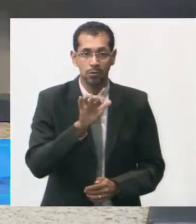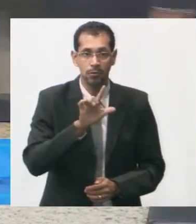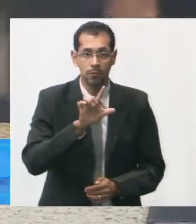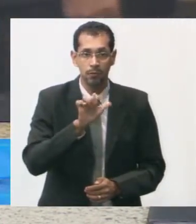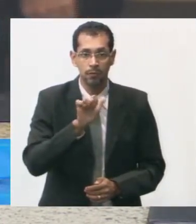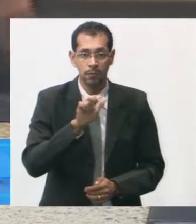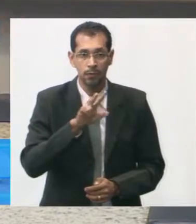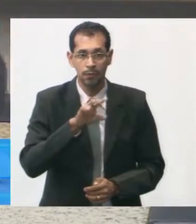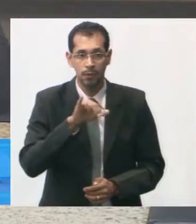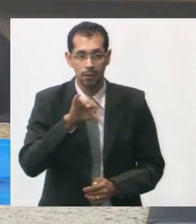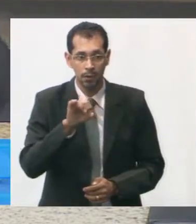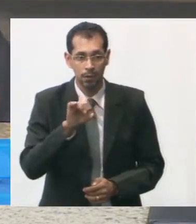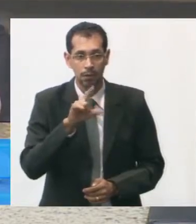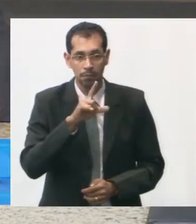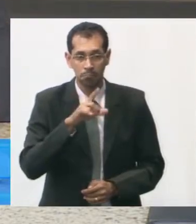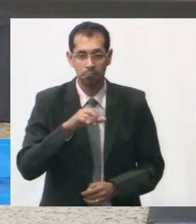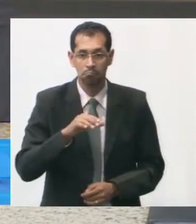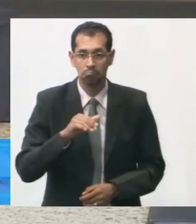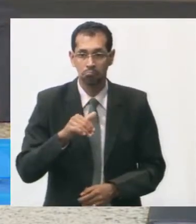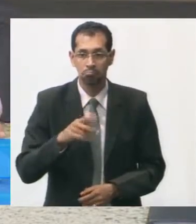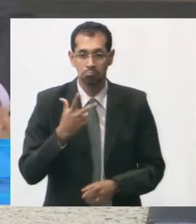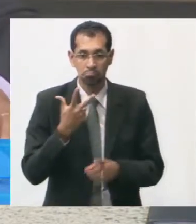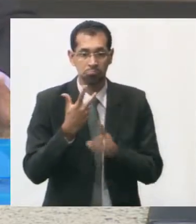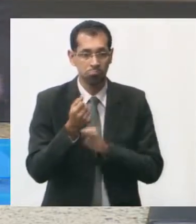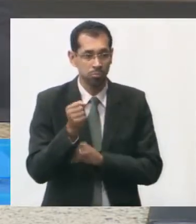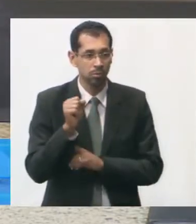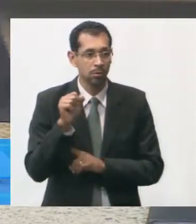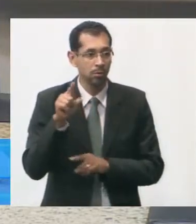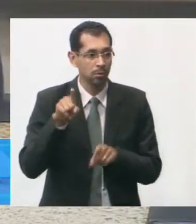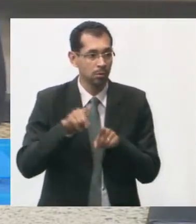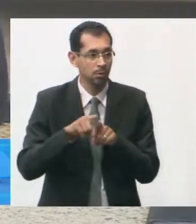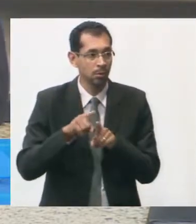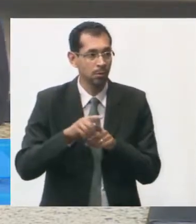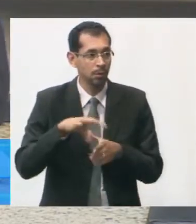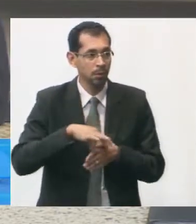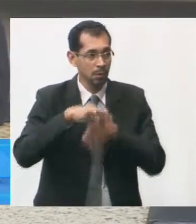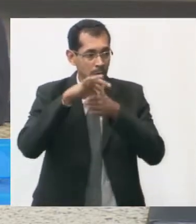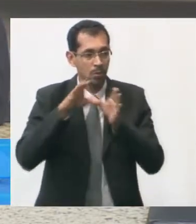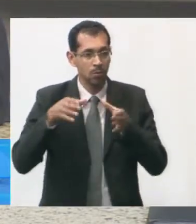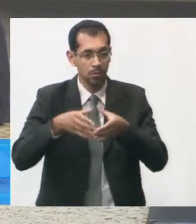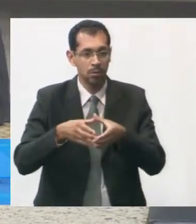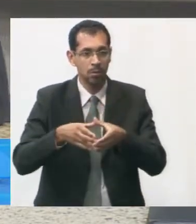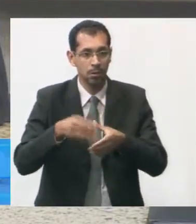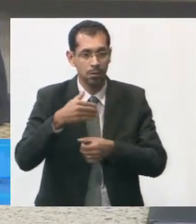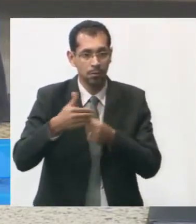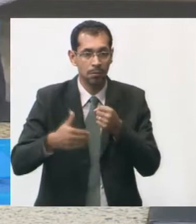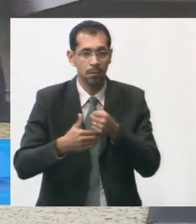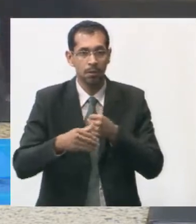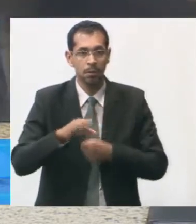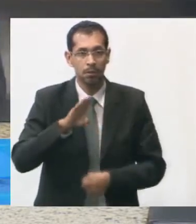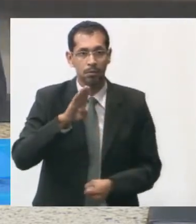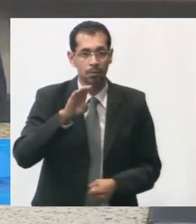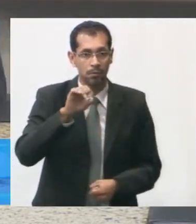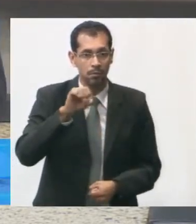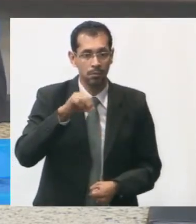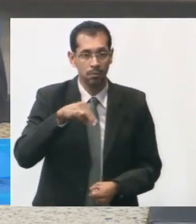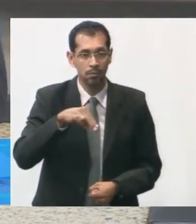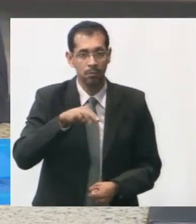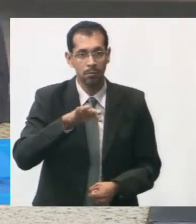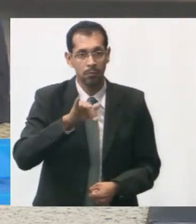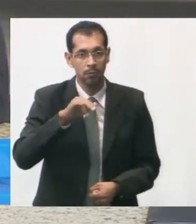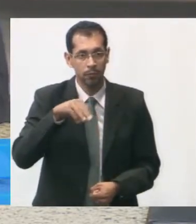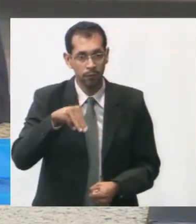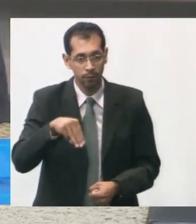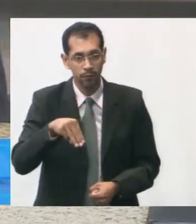Então quero parabenizar também o João Flávio pela história de vida. Ali também nos colocar à disposição como vereador dessa cidade.